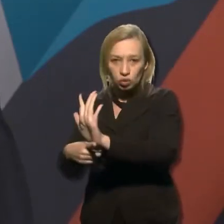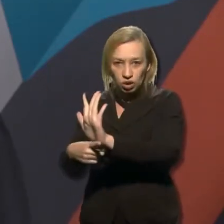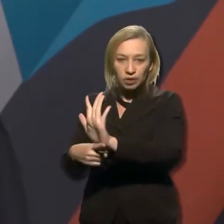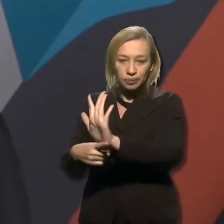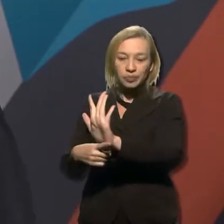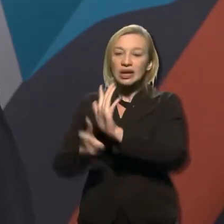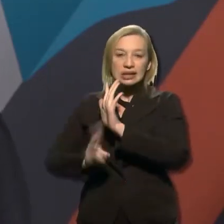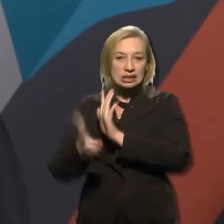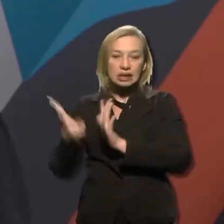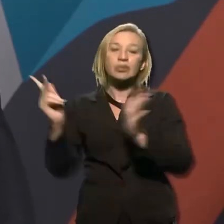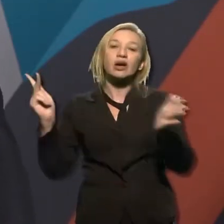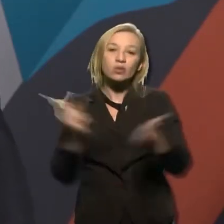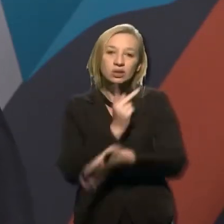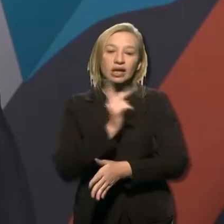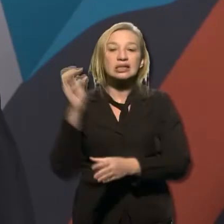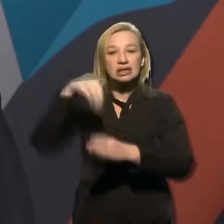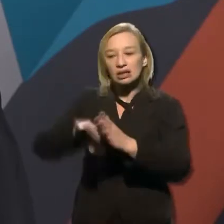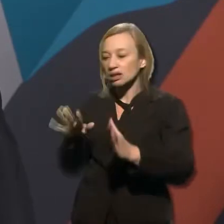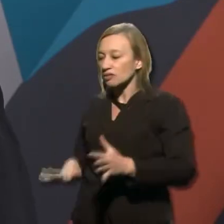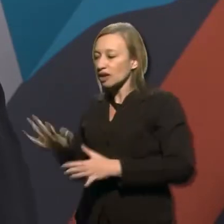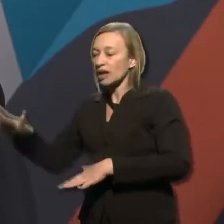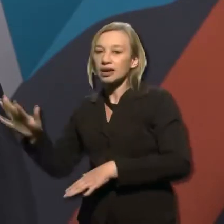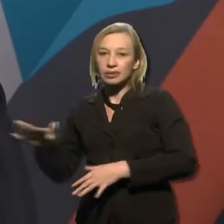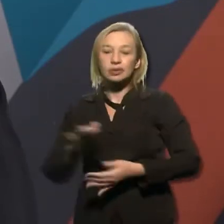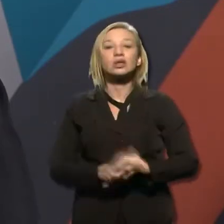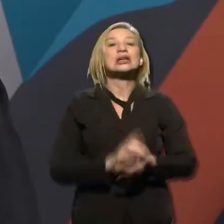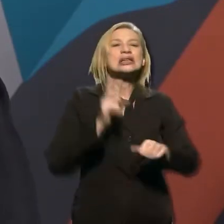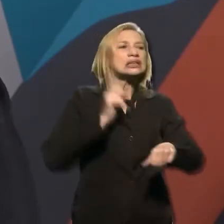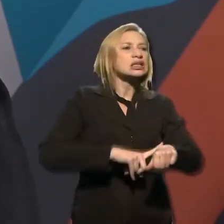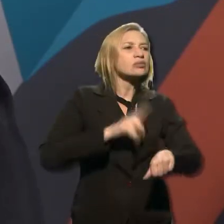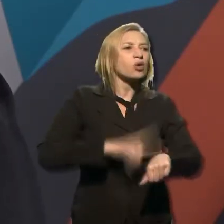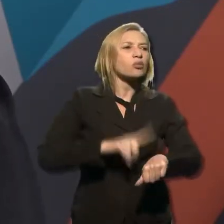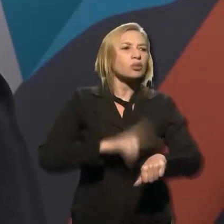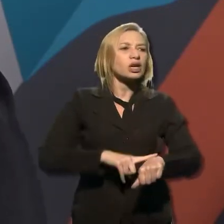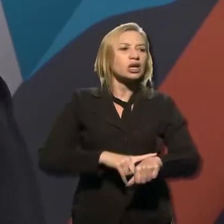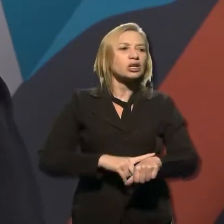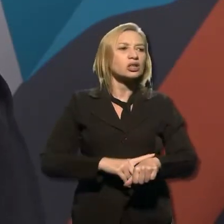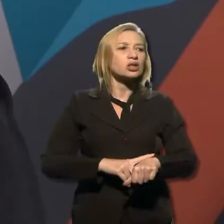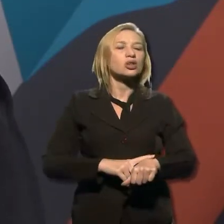mutirões e dessa ajuda coletiva que sempre acontece na favela,